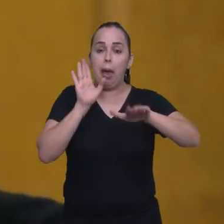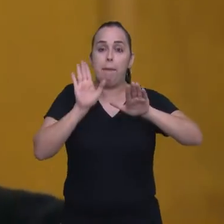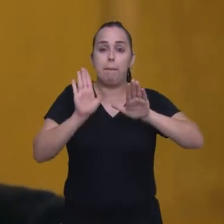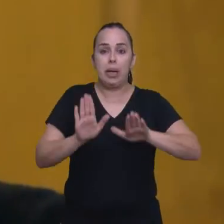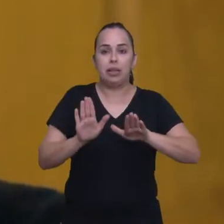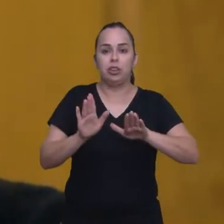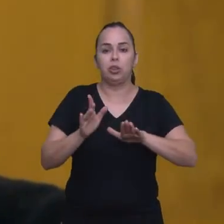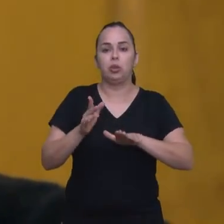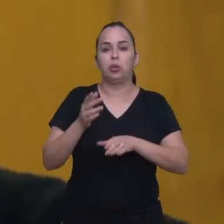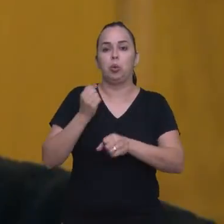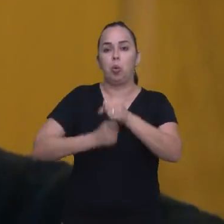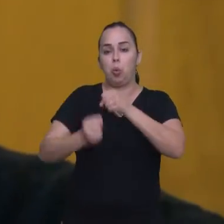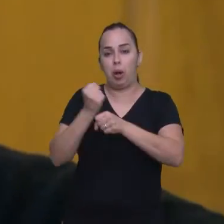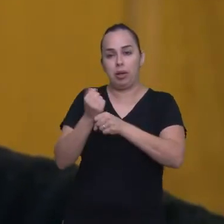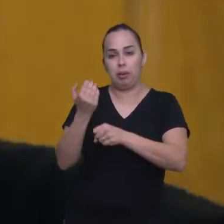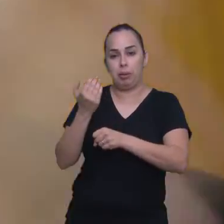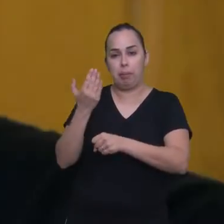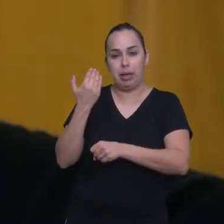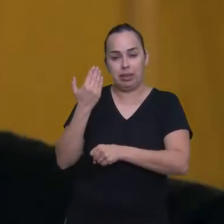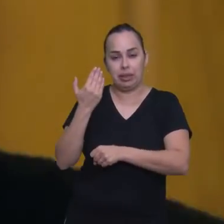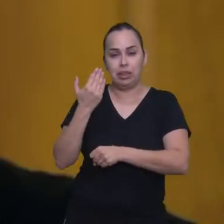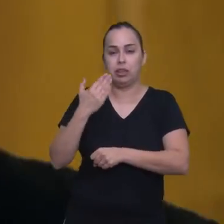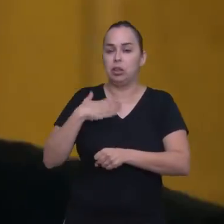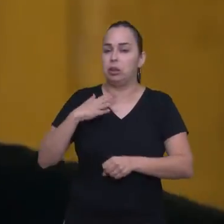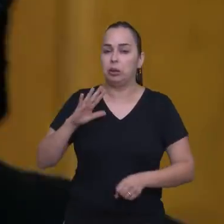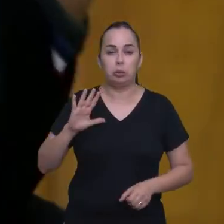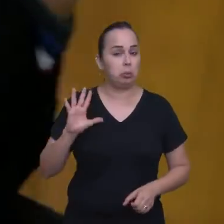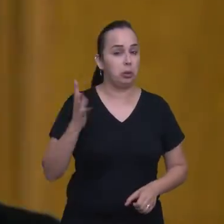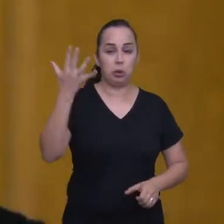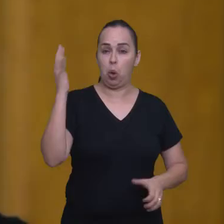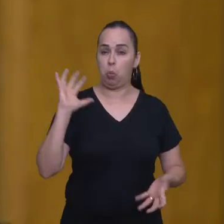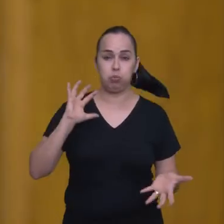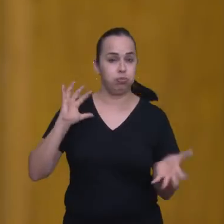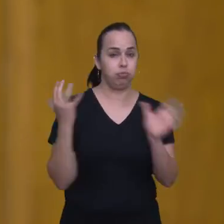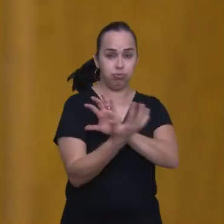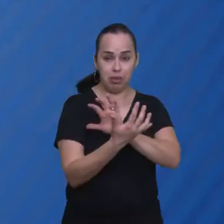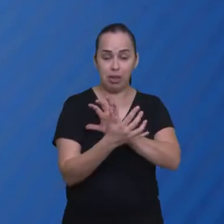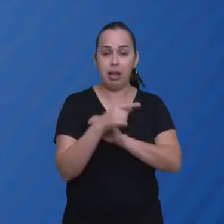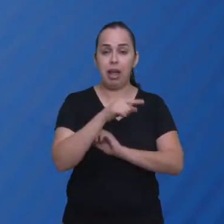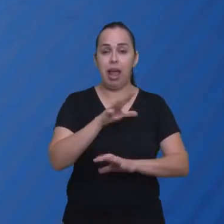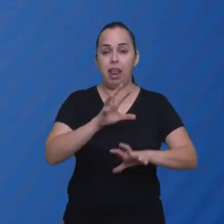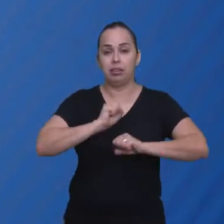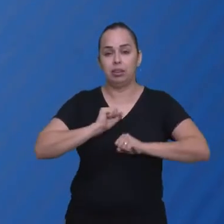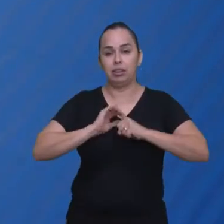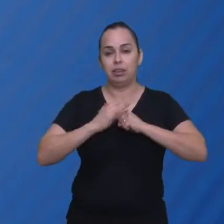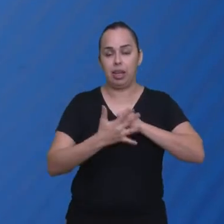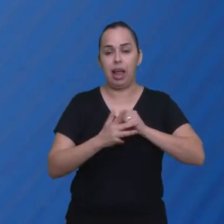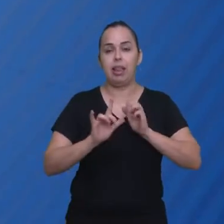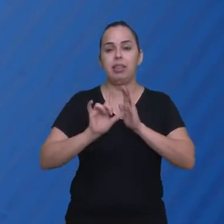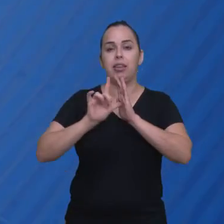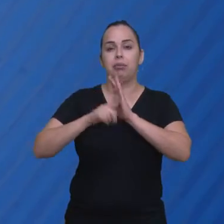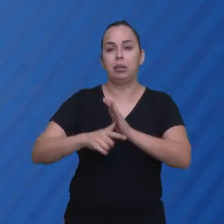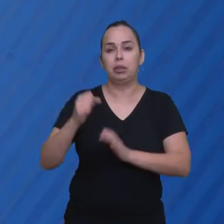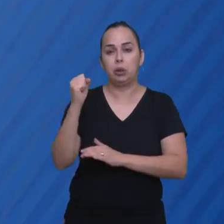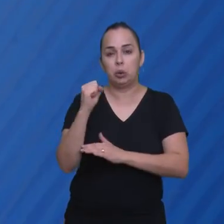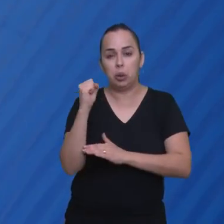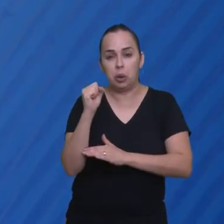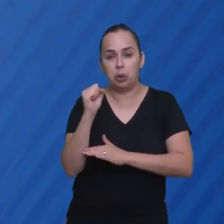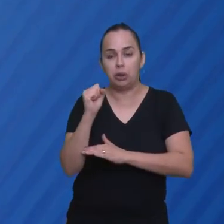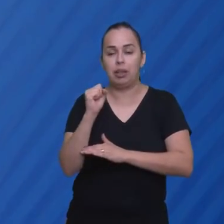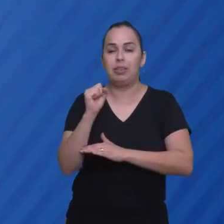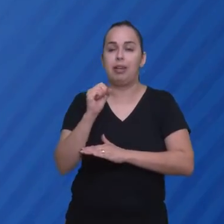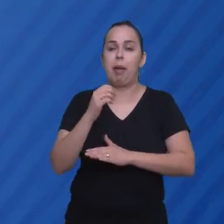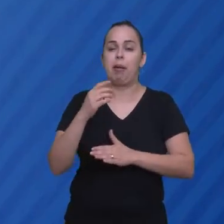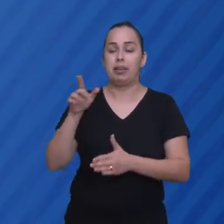em 2021 tudo mudou quando foi diagnosticado com Covid-19. Em meio às sequelas causadas pelo